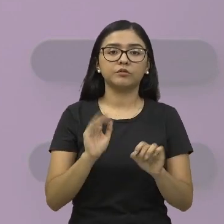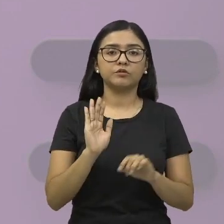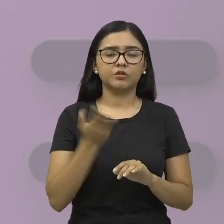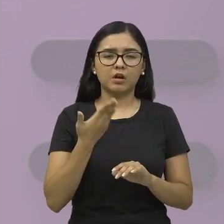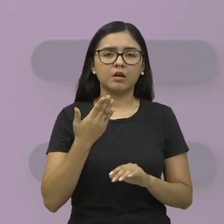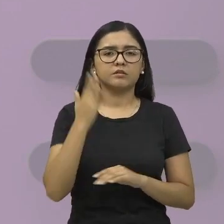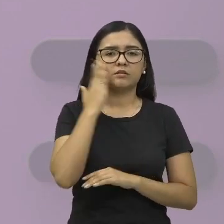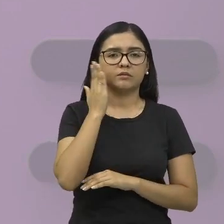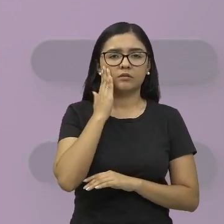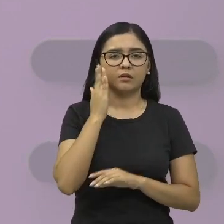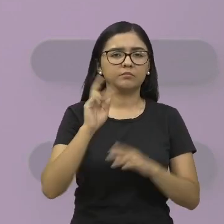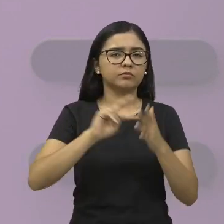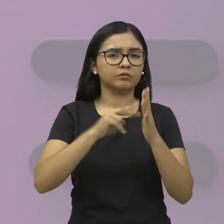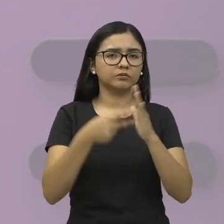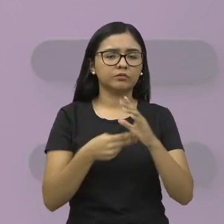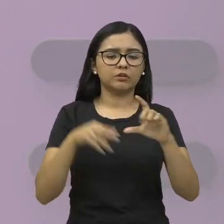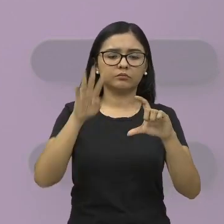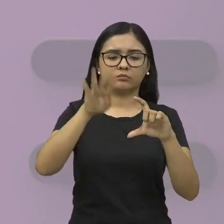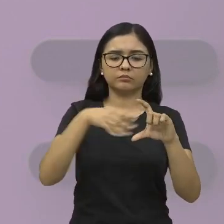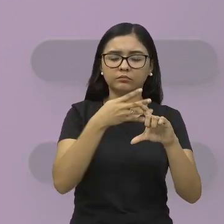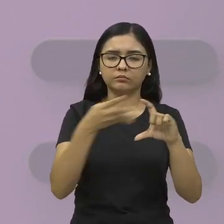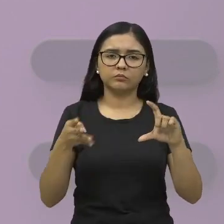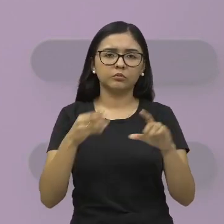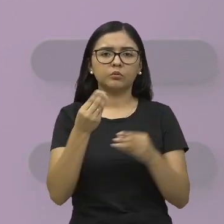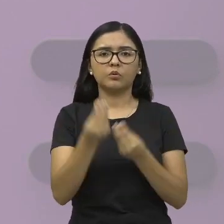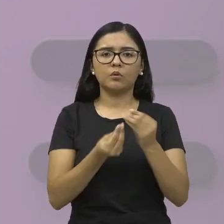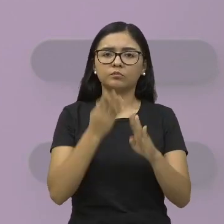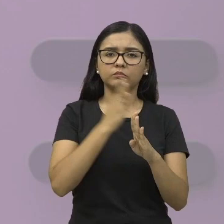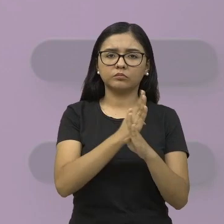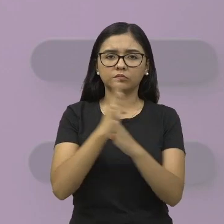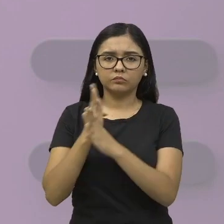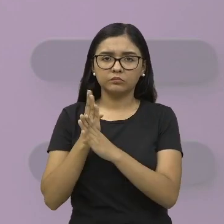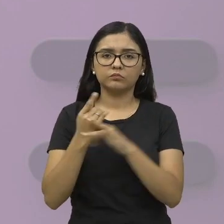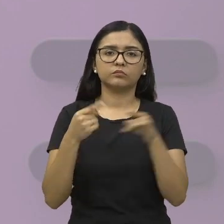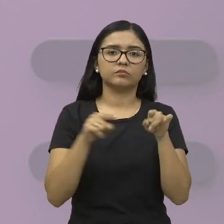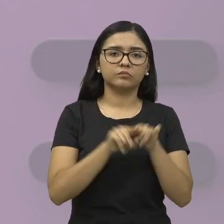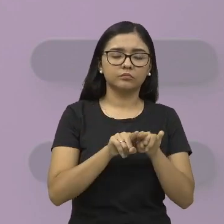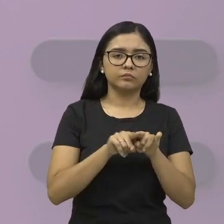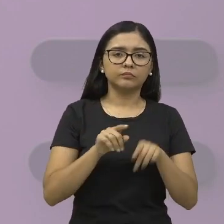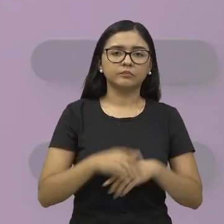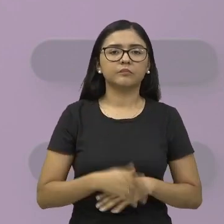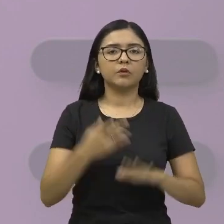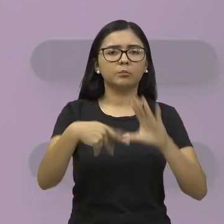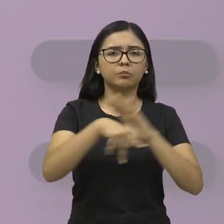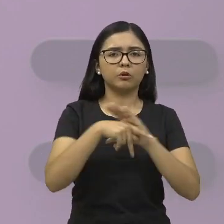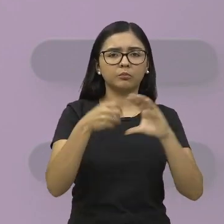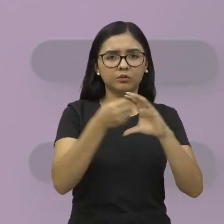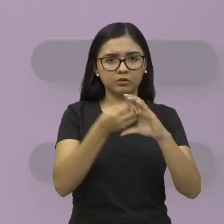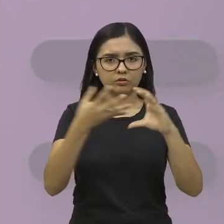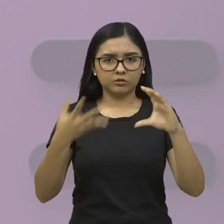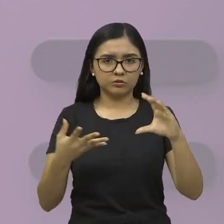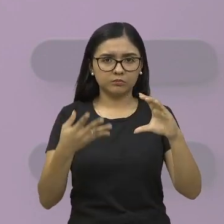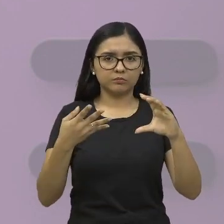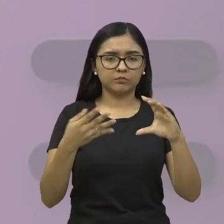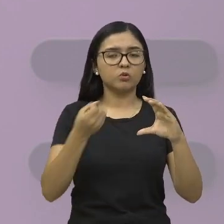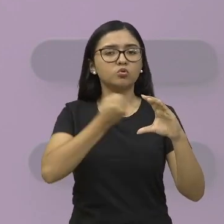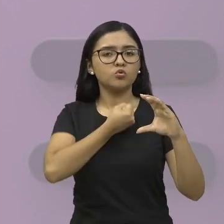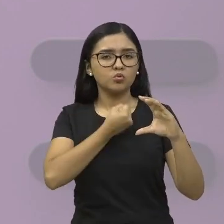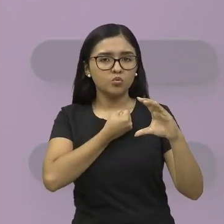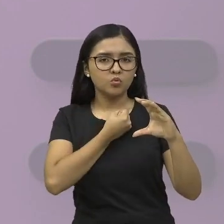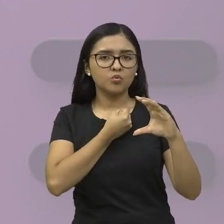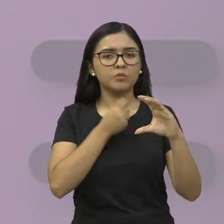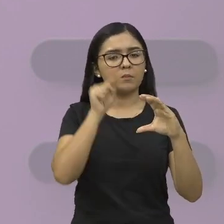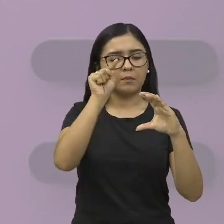significa uma matriz, como identificar uma matriz, como identificar os termos, né? Ali dentro da matriz, identificar a posição de